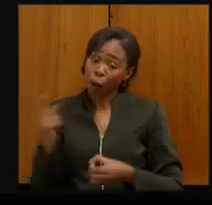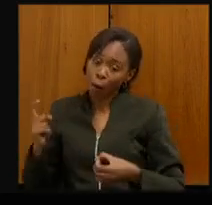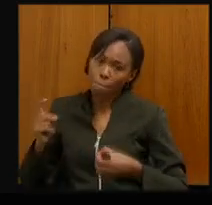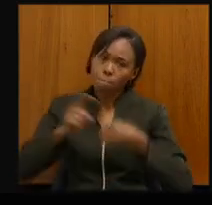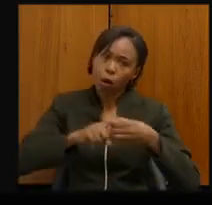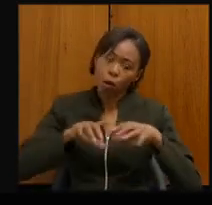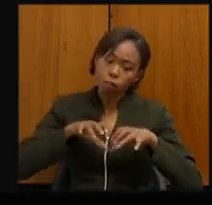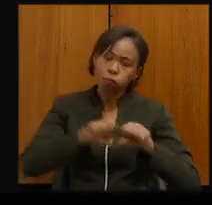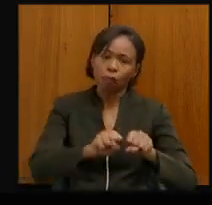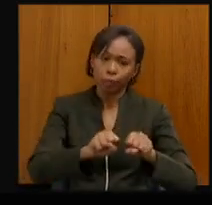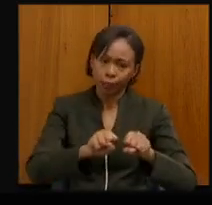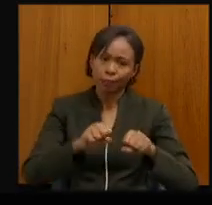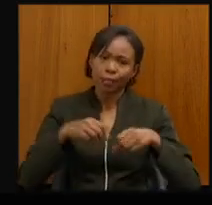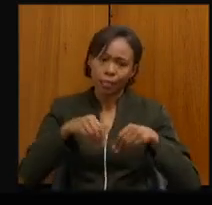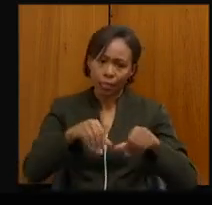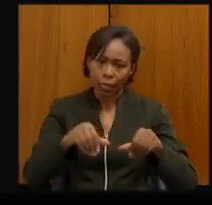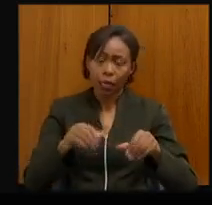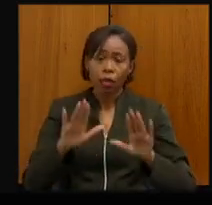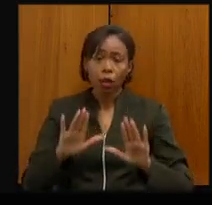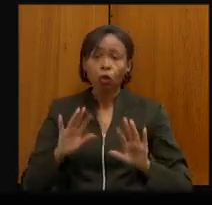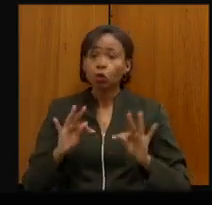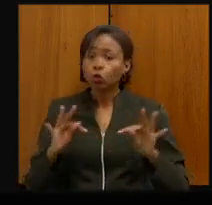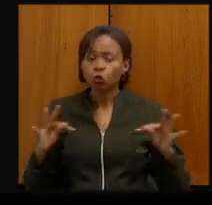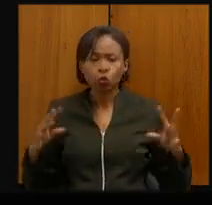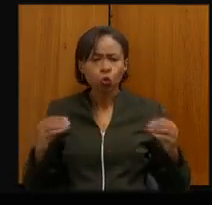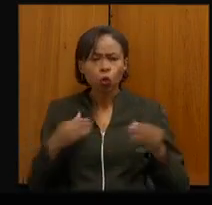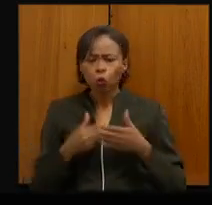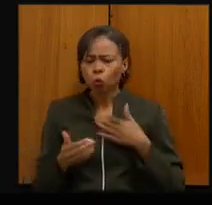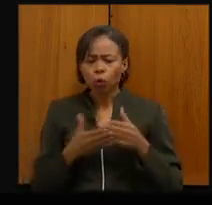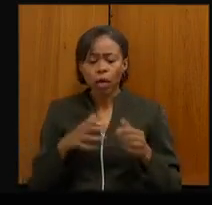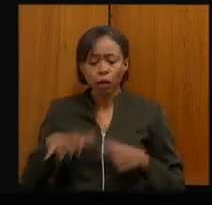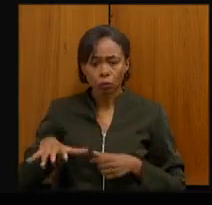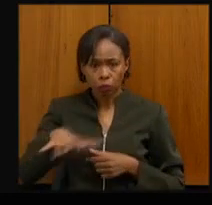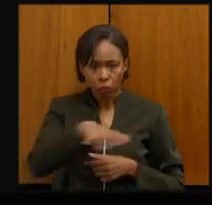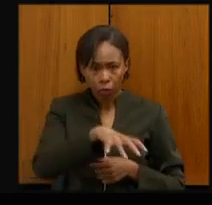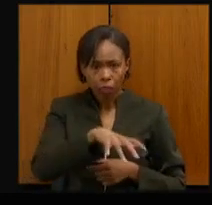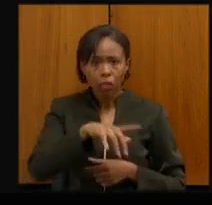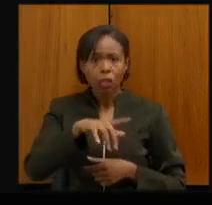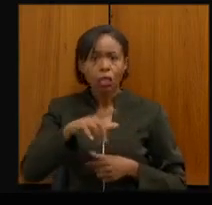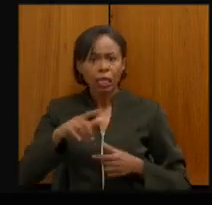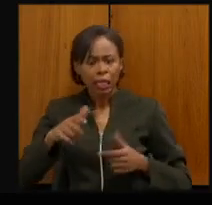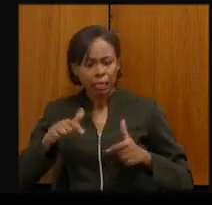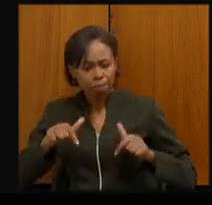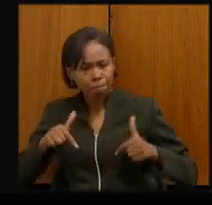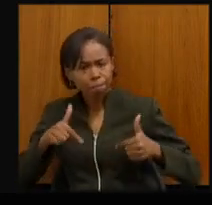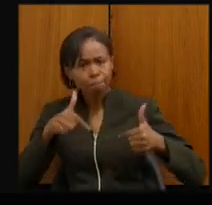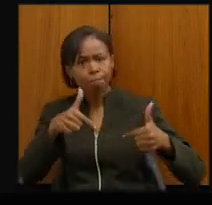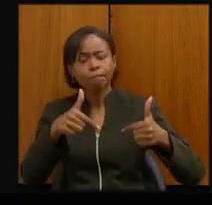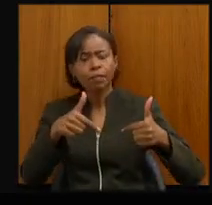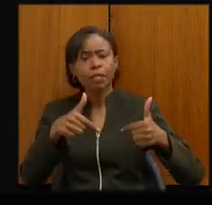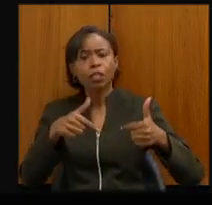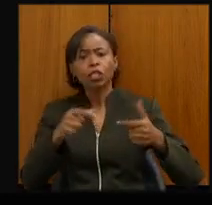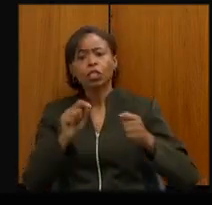todas as comunidades que tem esse esse movimento né é de levar um projeto de